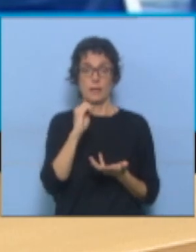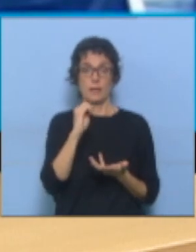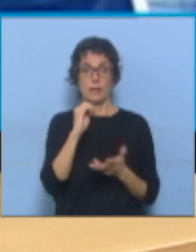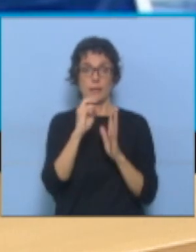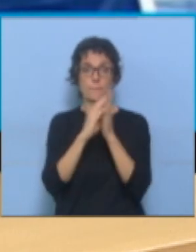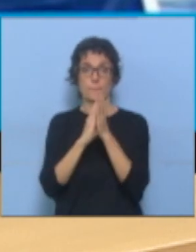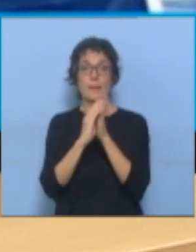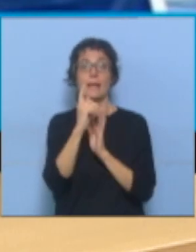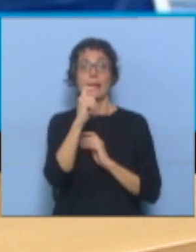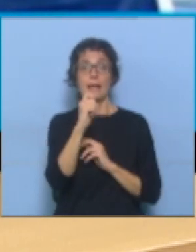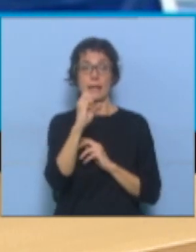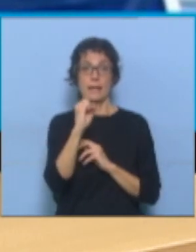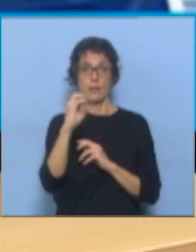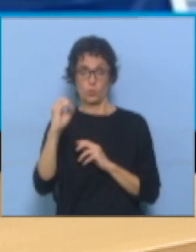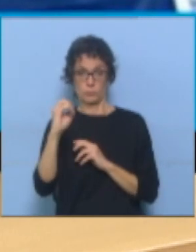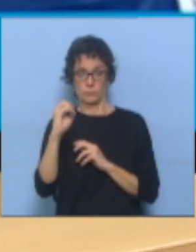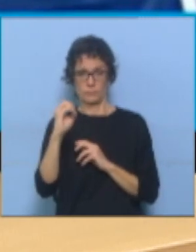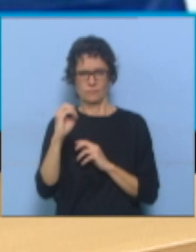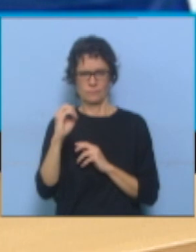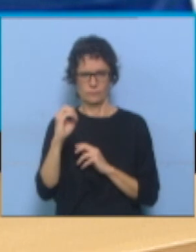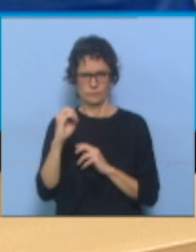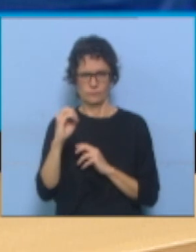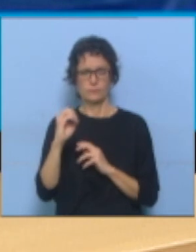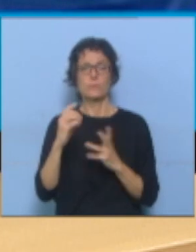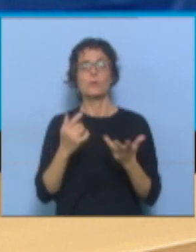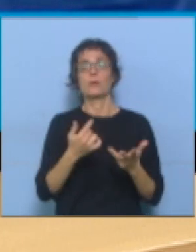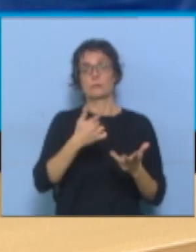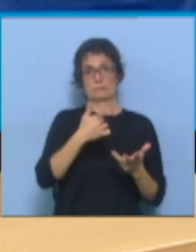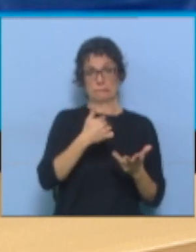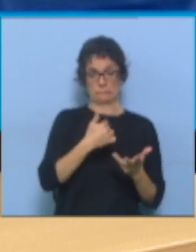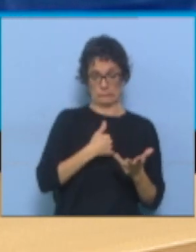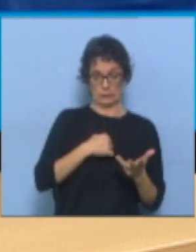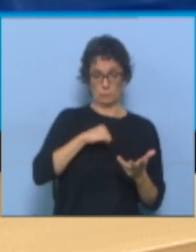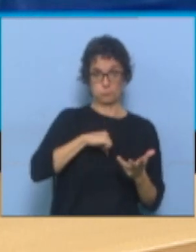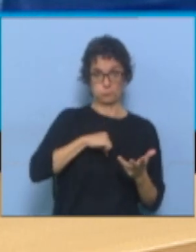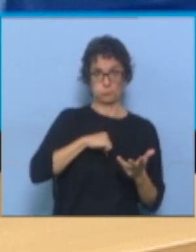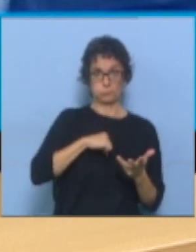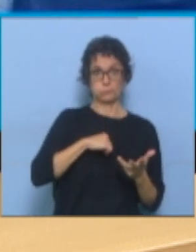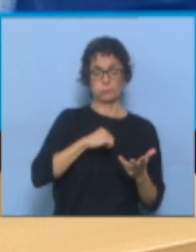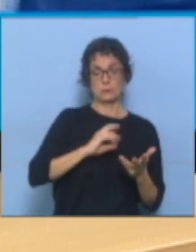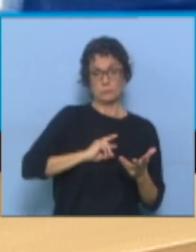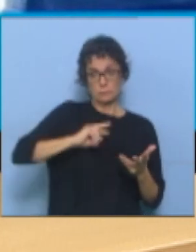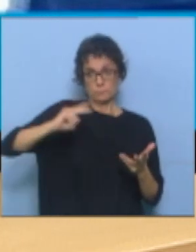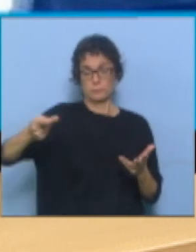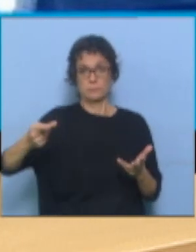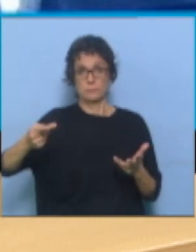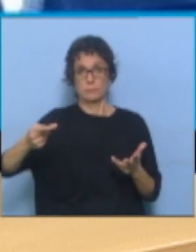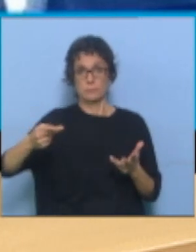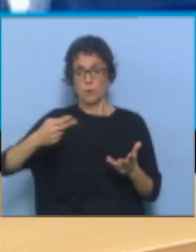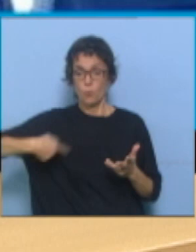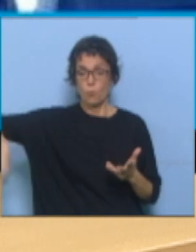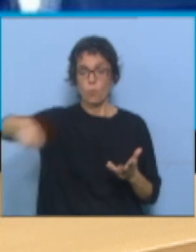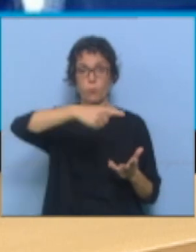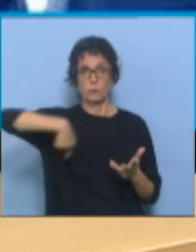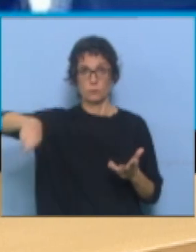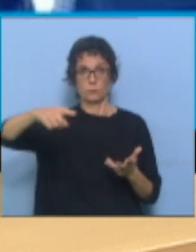economy, towards our economy. Portanto, como é que eu consigo ir de uma situação